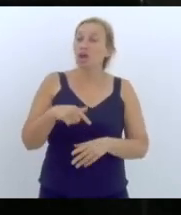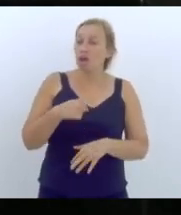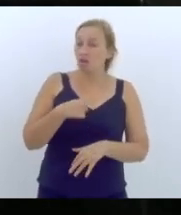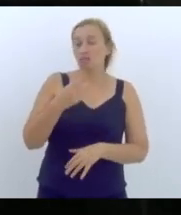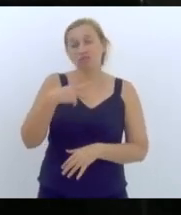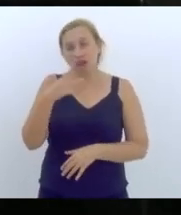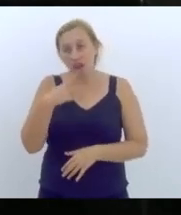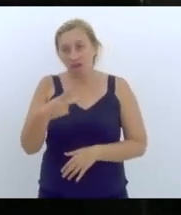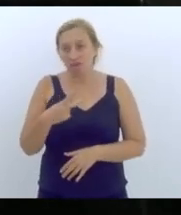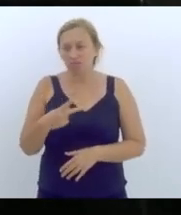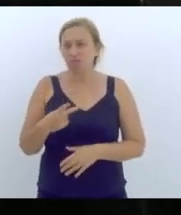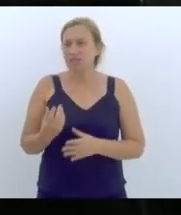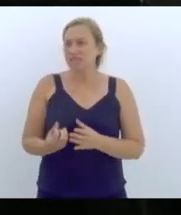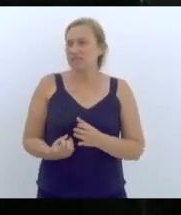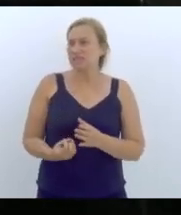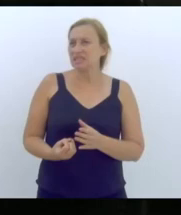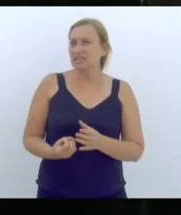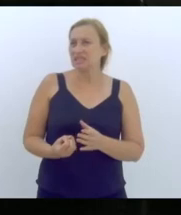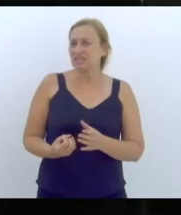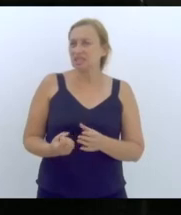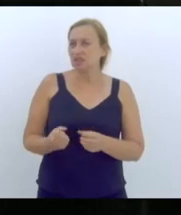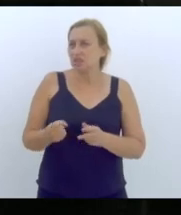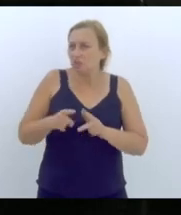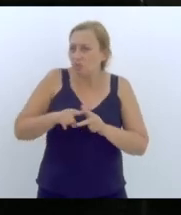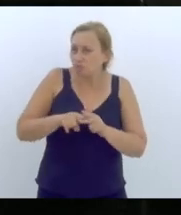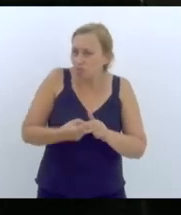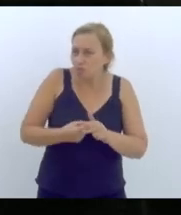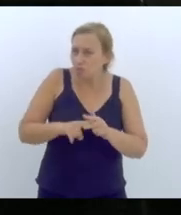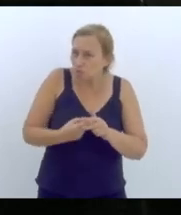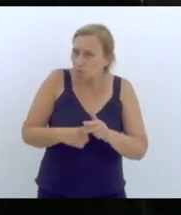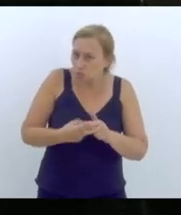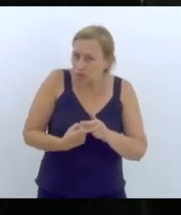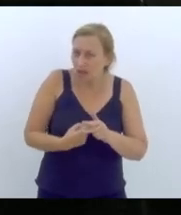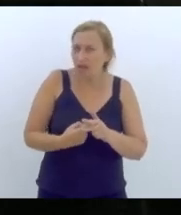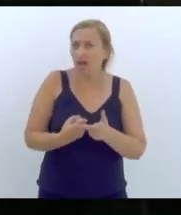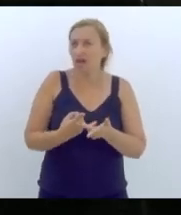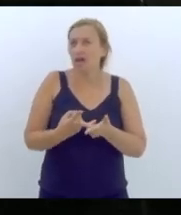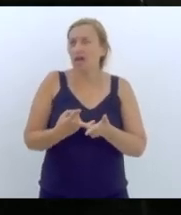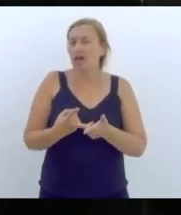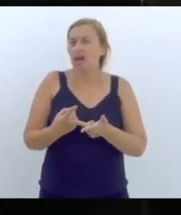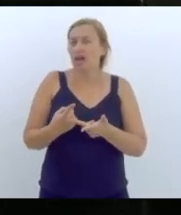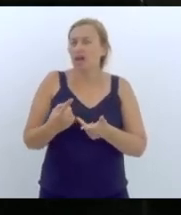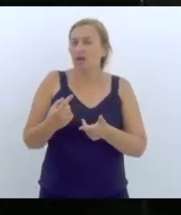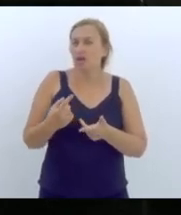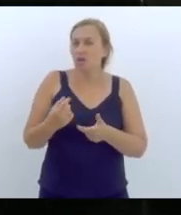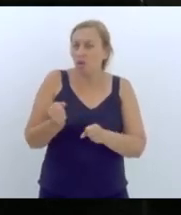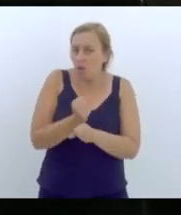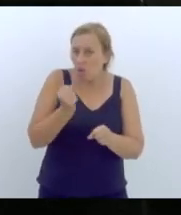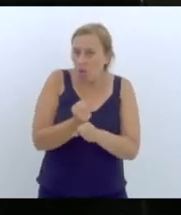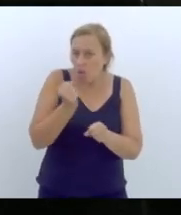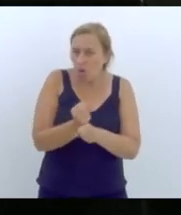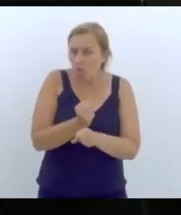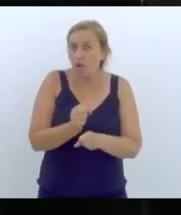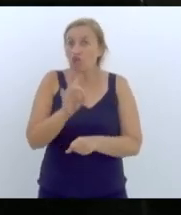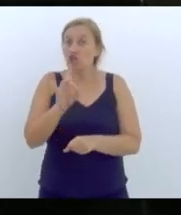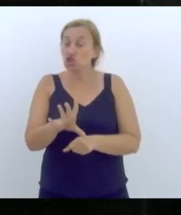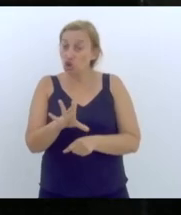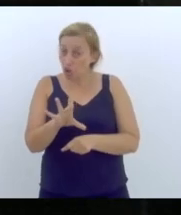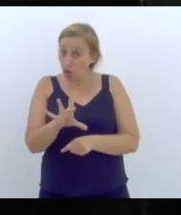que reconstruir, e é importante reconstruir, mas a gente só